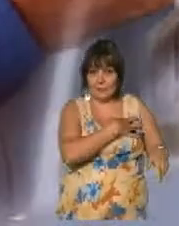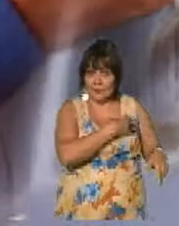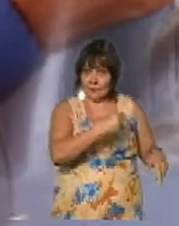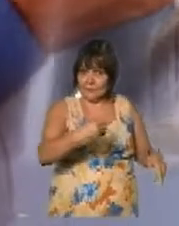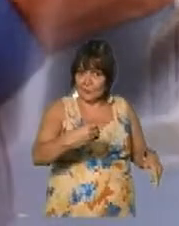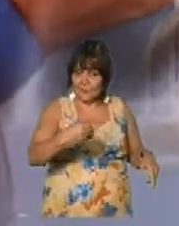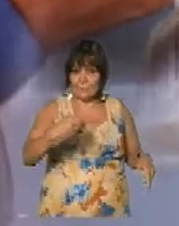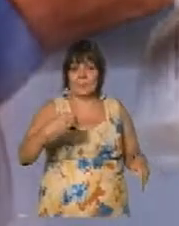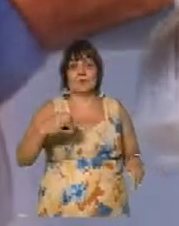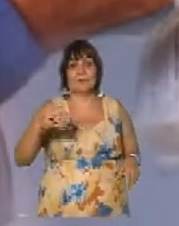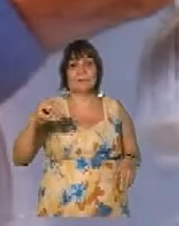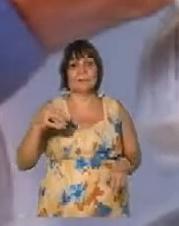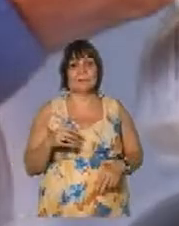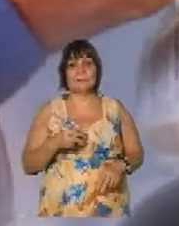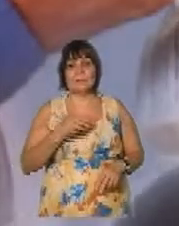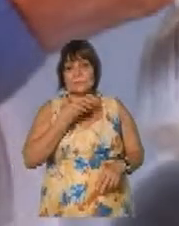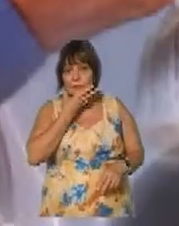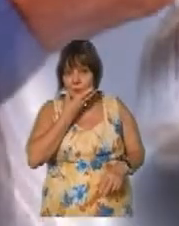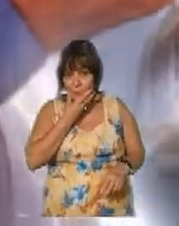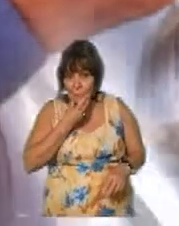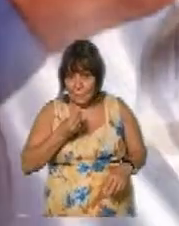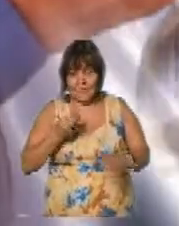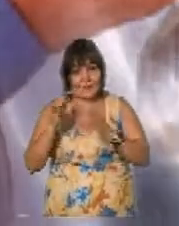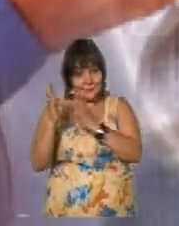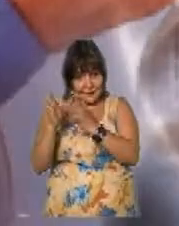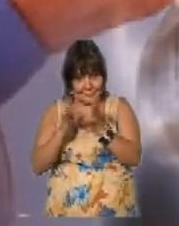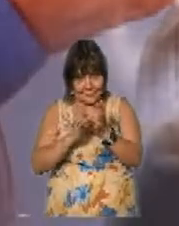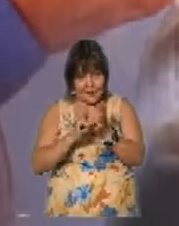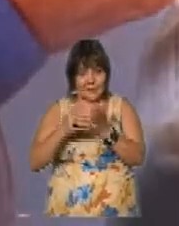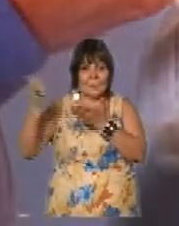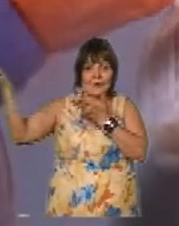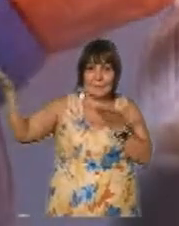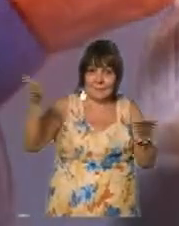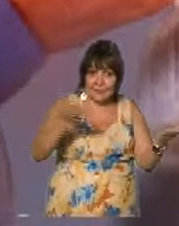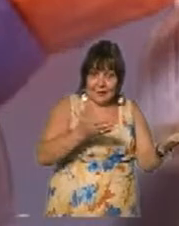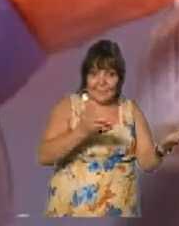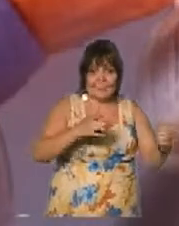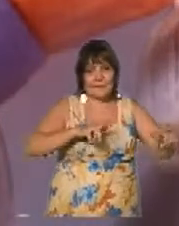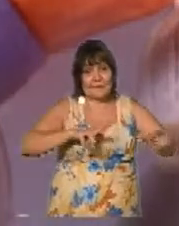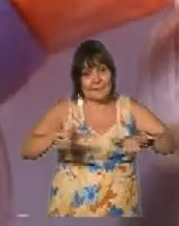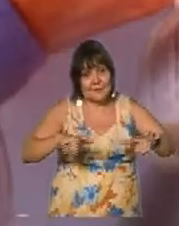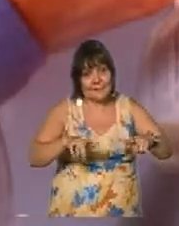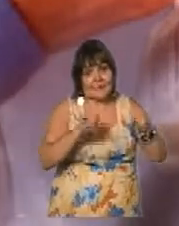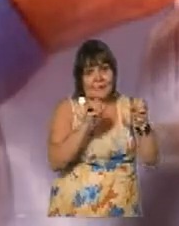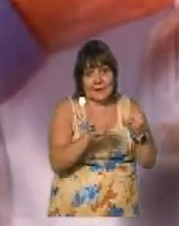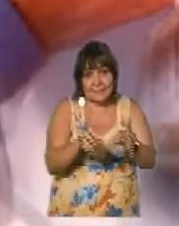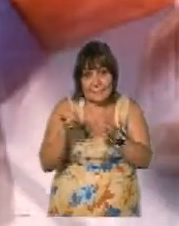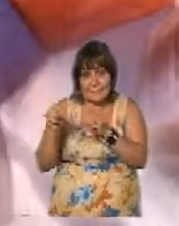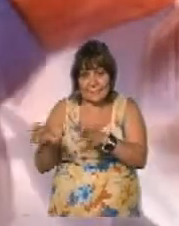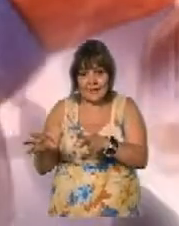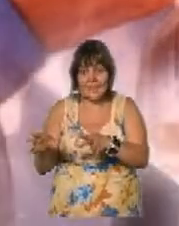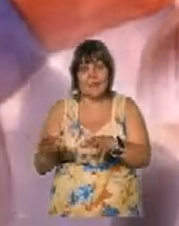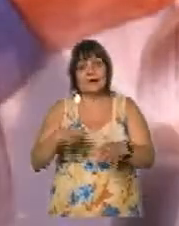ser servido, mas para servir e dar a sua vida em